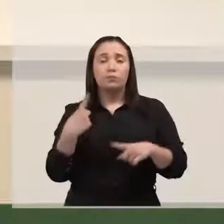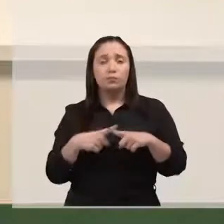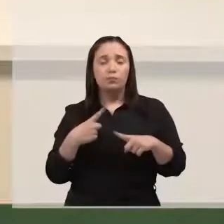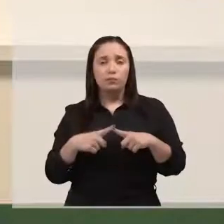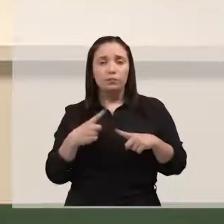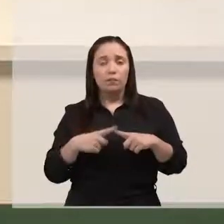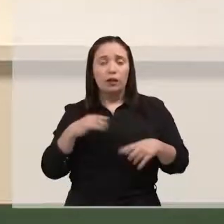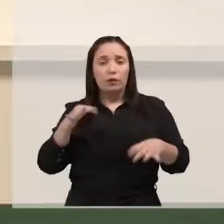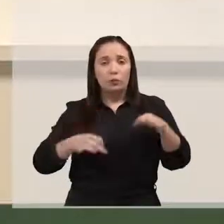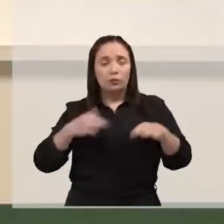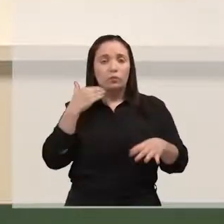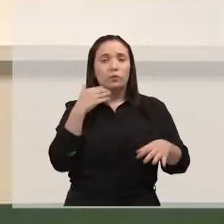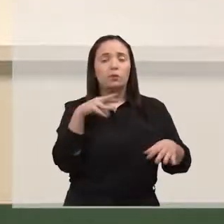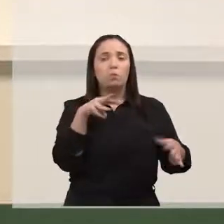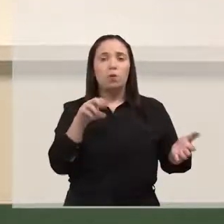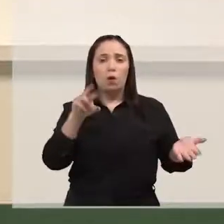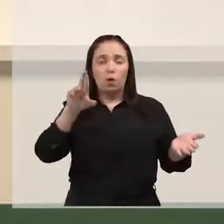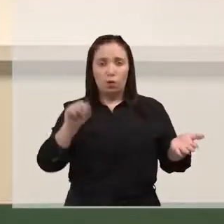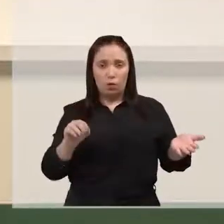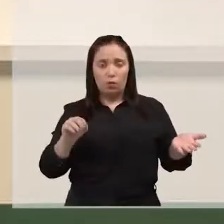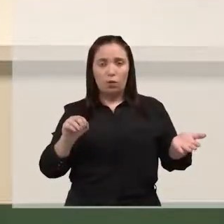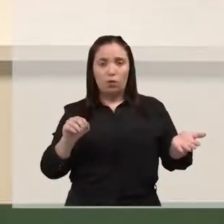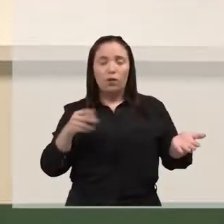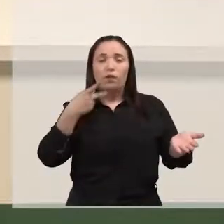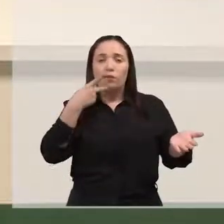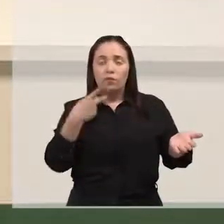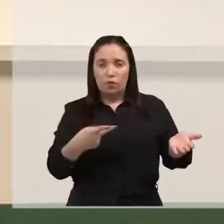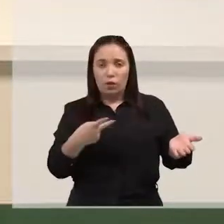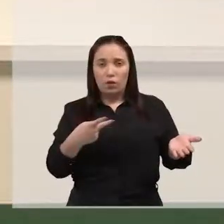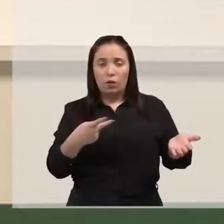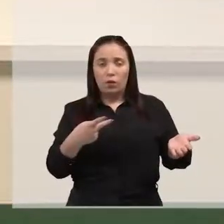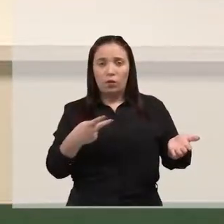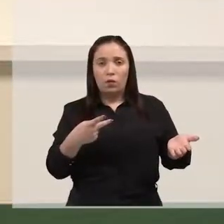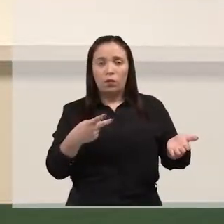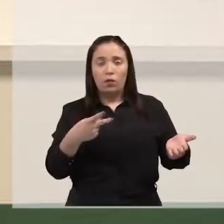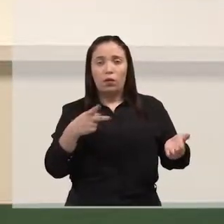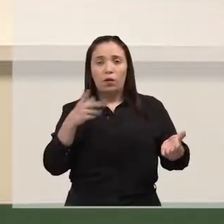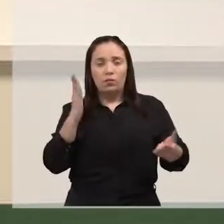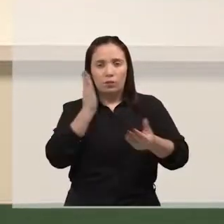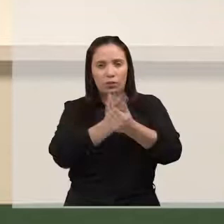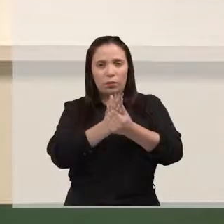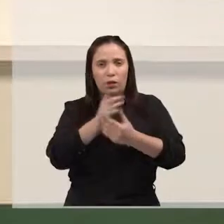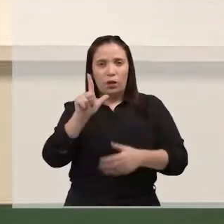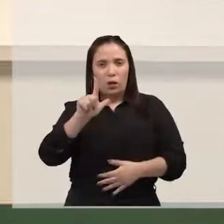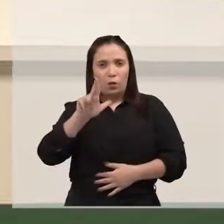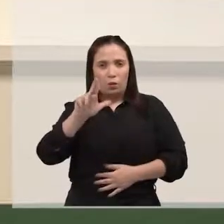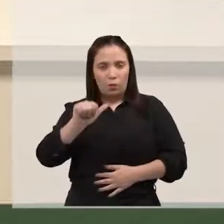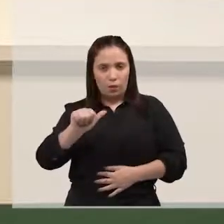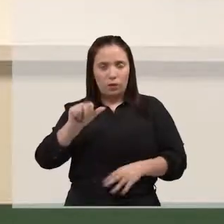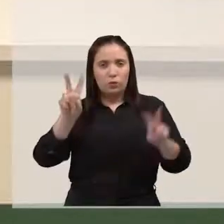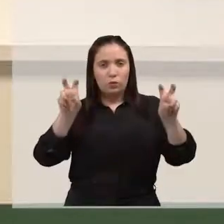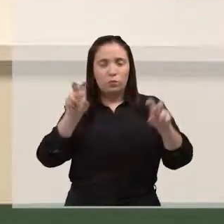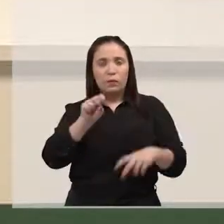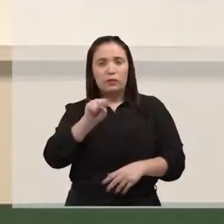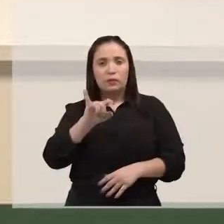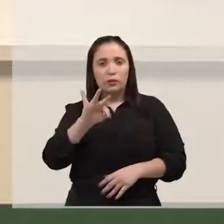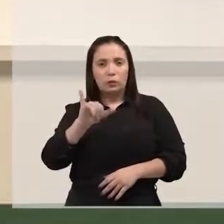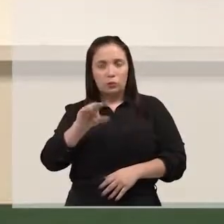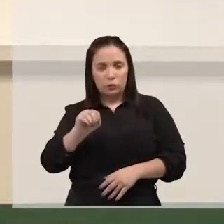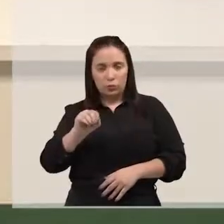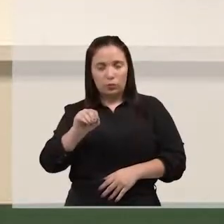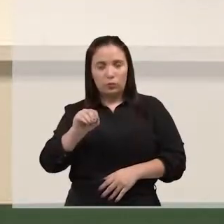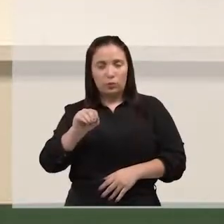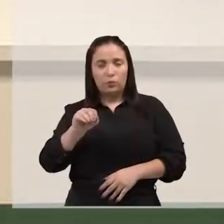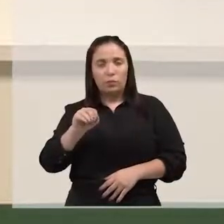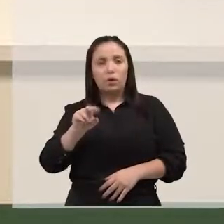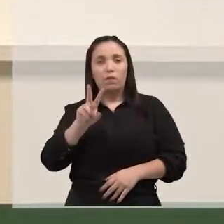O juiz federal Sérgio Moro decidiu que, por enquanto, a ação penal contra o ex-presidente Luiz Inácio Lula da Silva, no caso do sítio de Atibaia, em São Paulo,